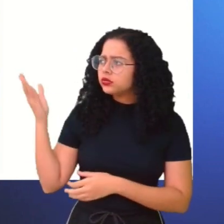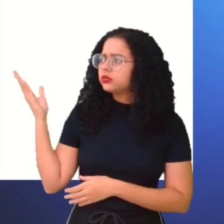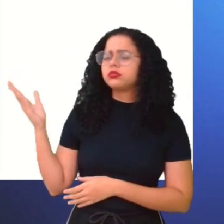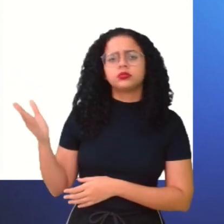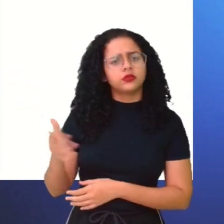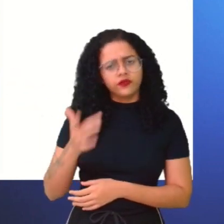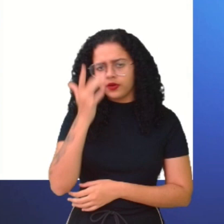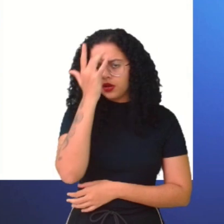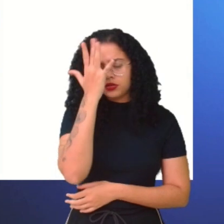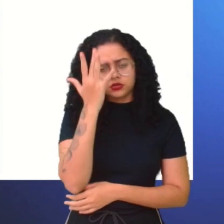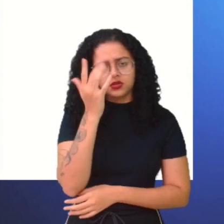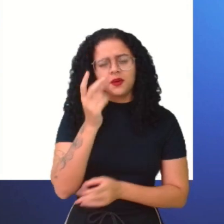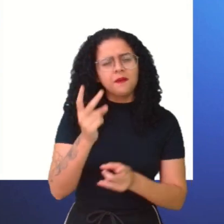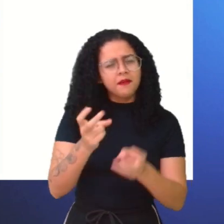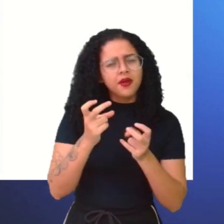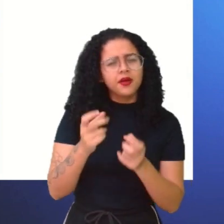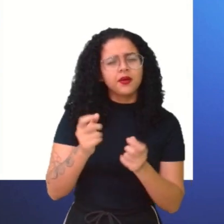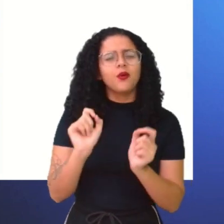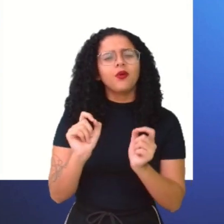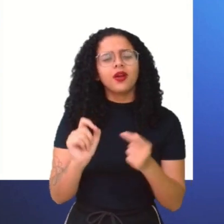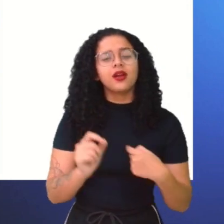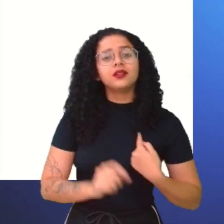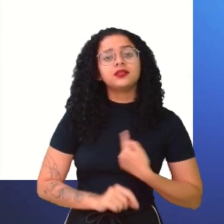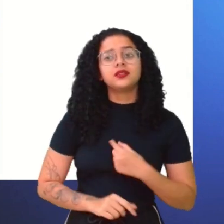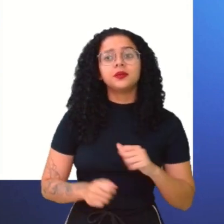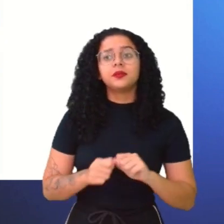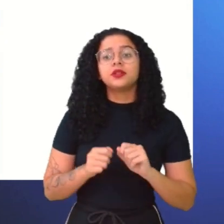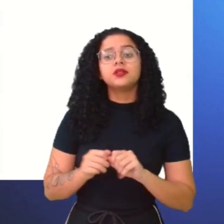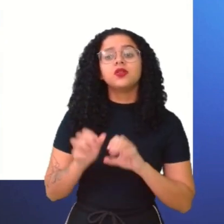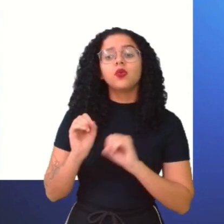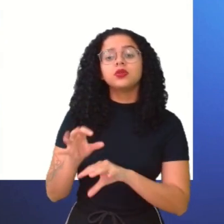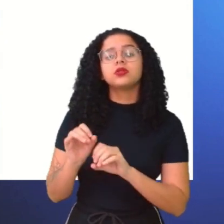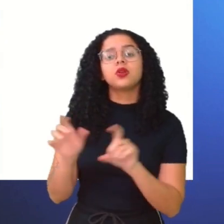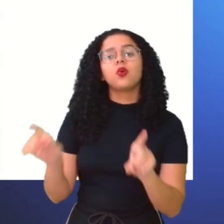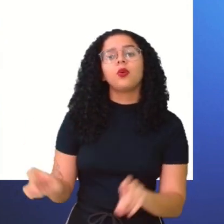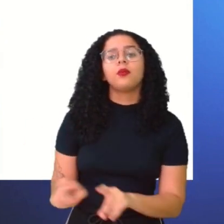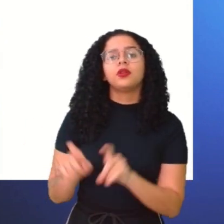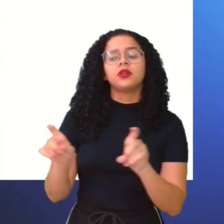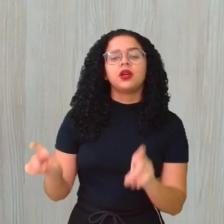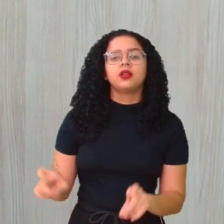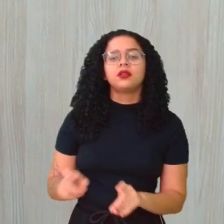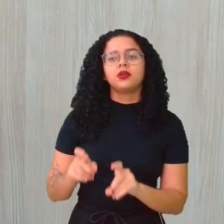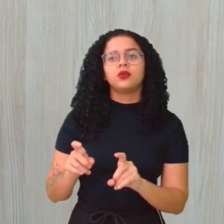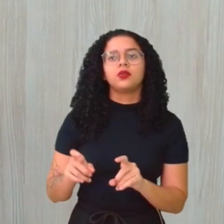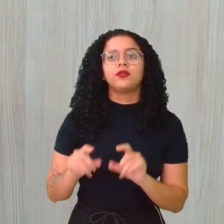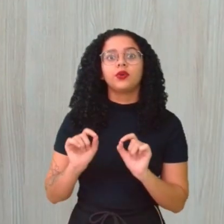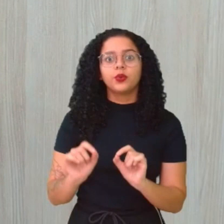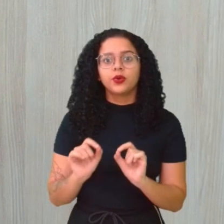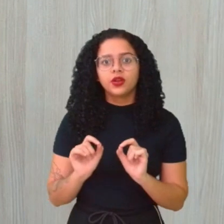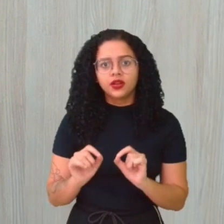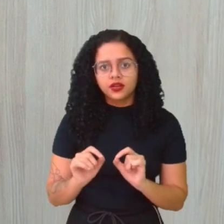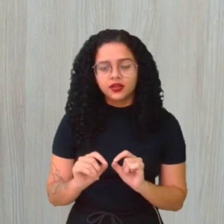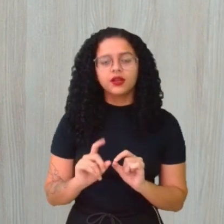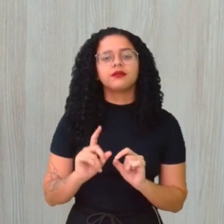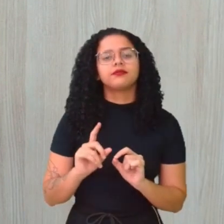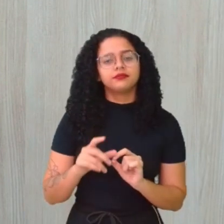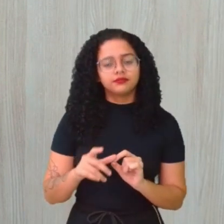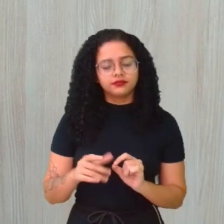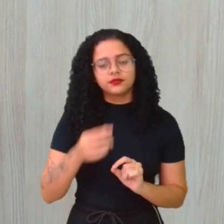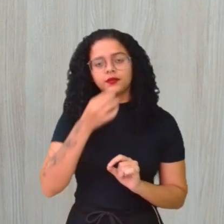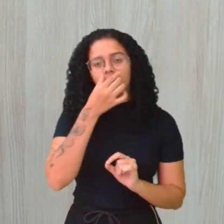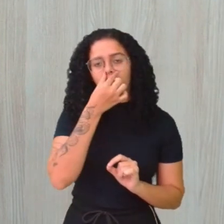que o que a gente precisou fazer, o que a gente precisou ensinar o computador através do Scratch foi bastante intuitivo,